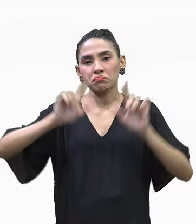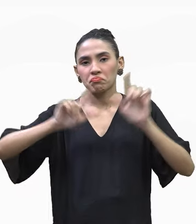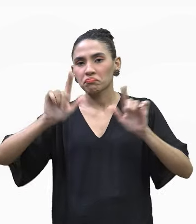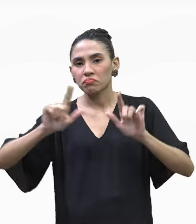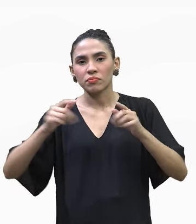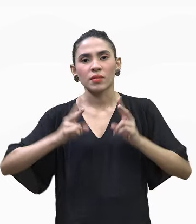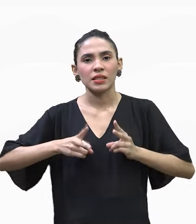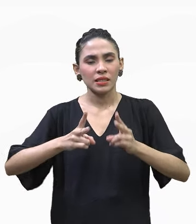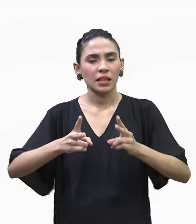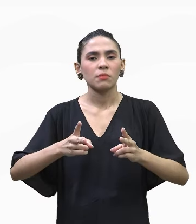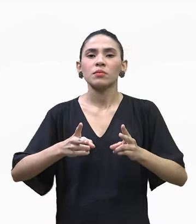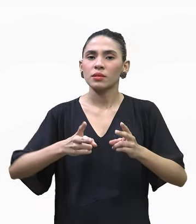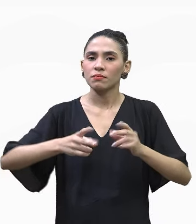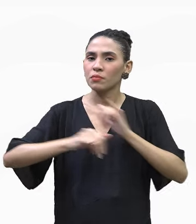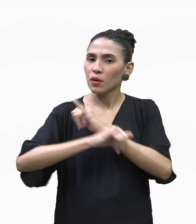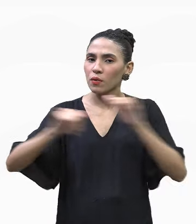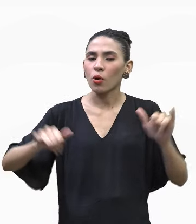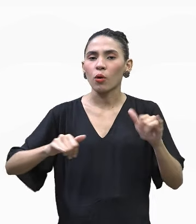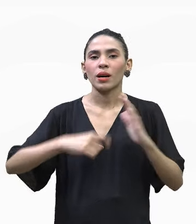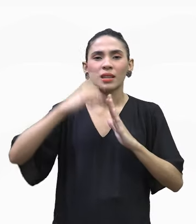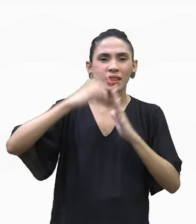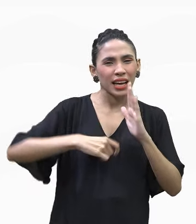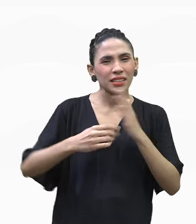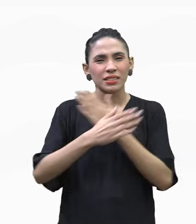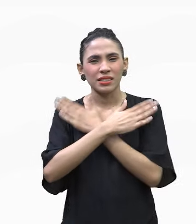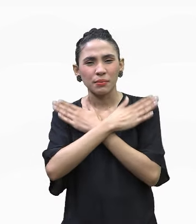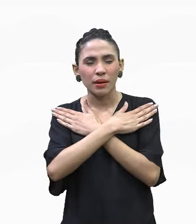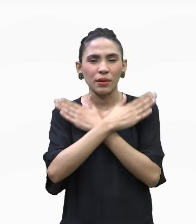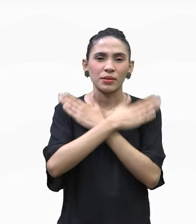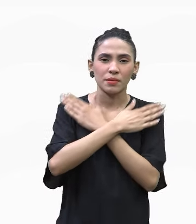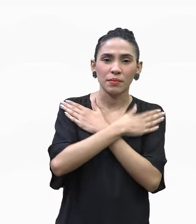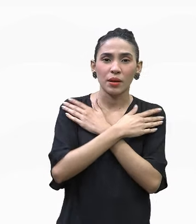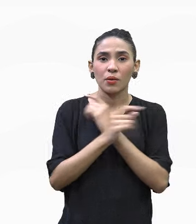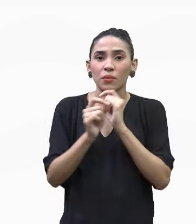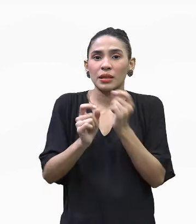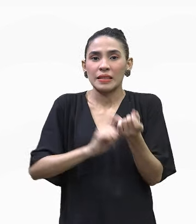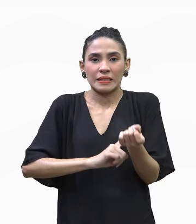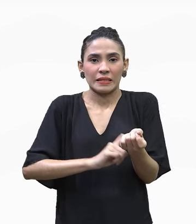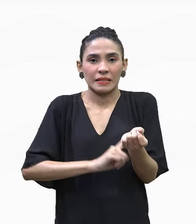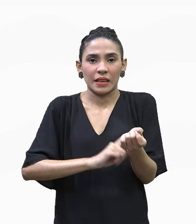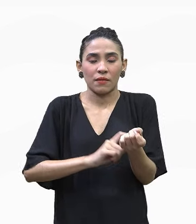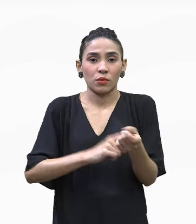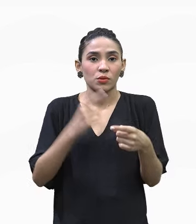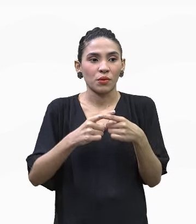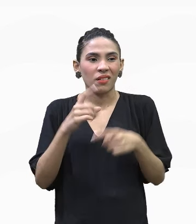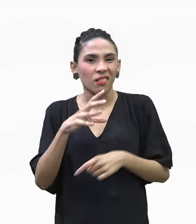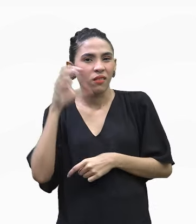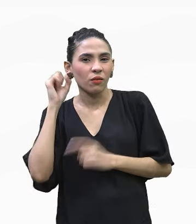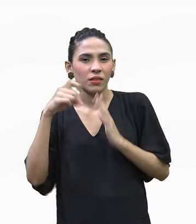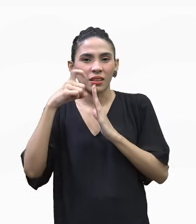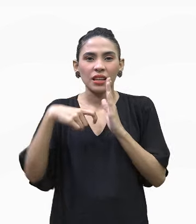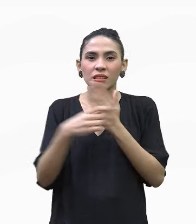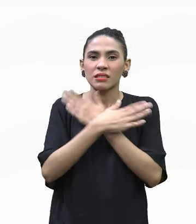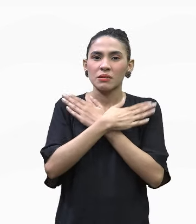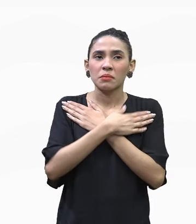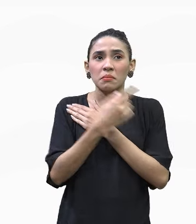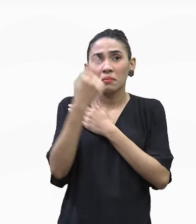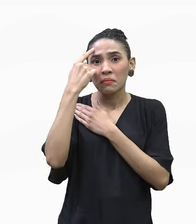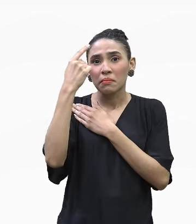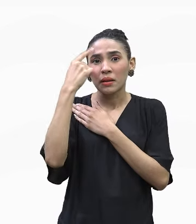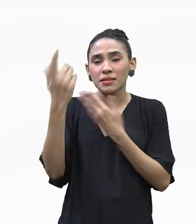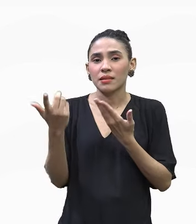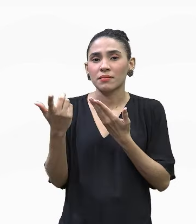e sempre tá falando taxa de desemprego taxa de desemprego o que é que a gente fica fica logo nervoso porque quando houve taxa de desemprego o primeiro pensamento